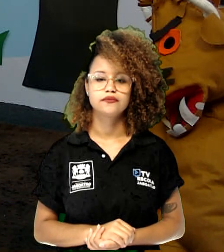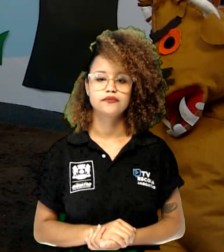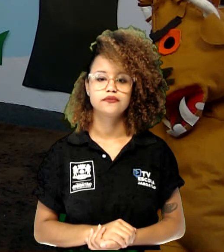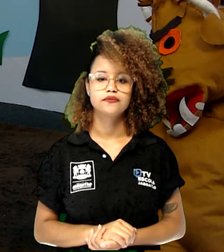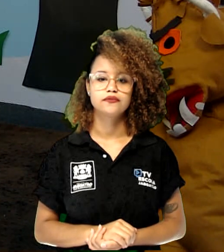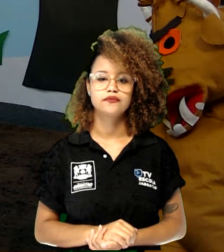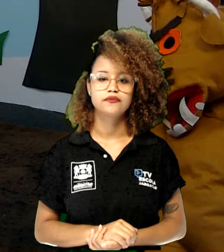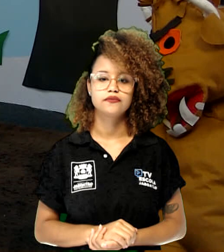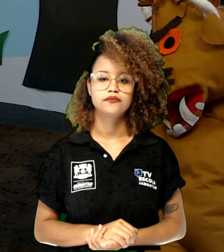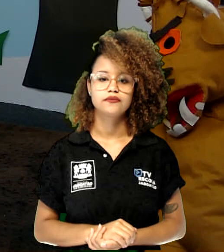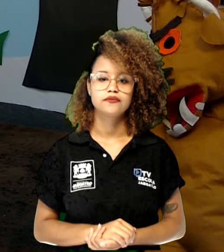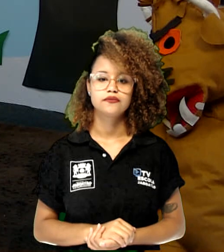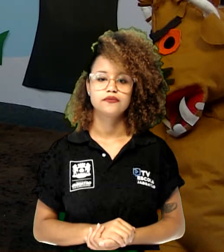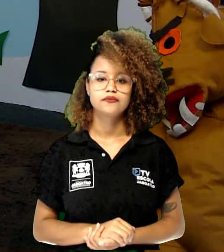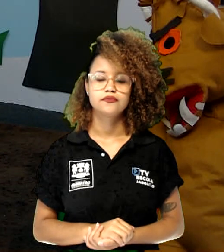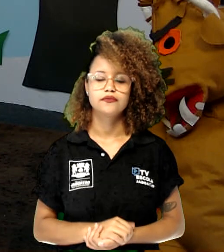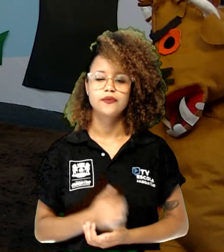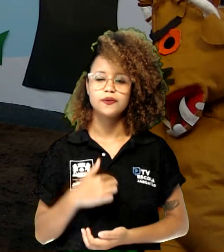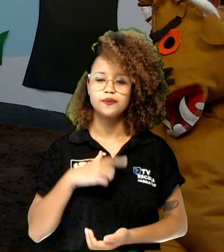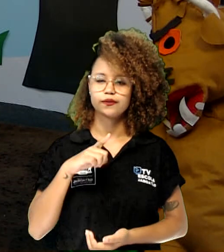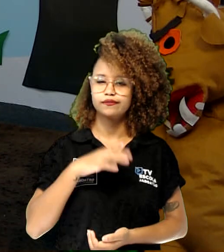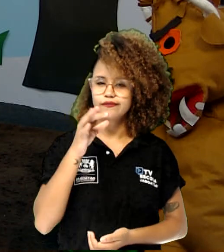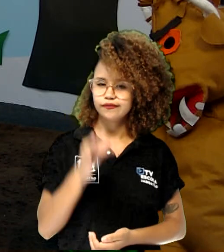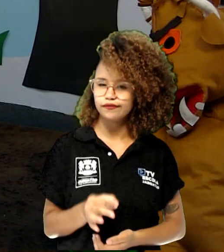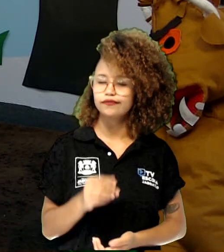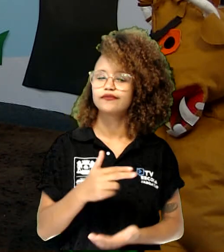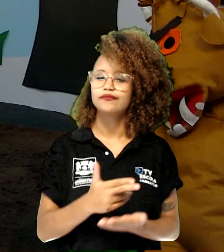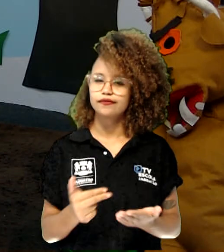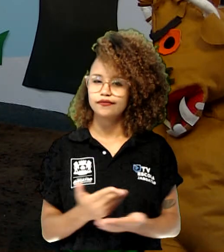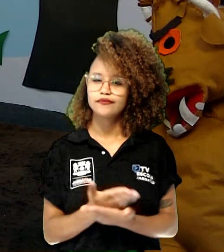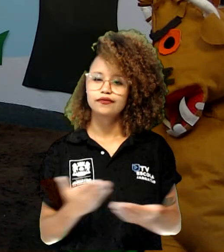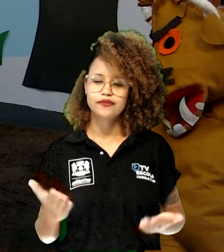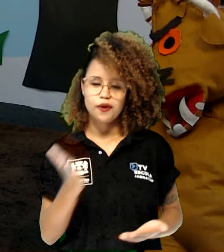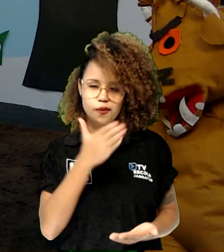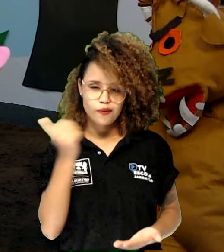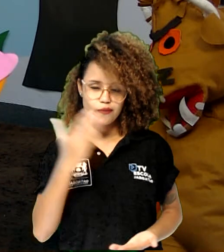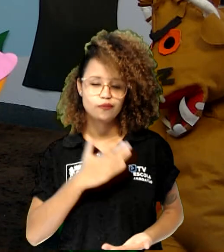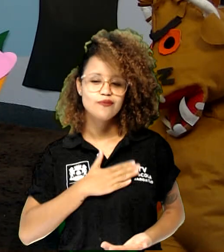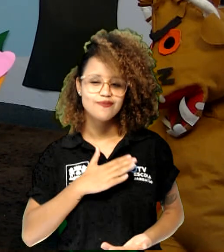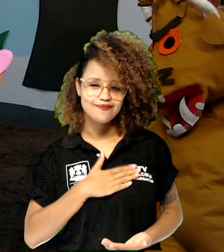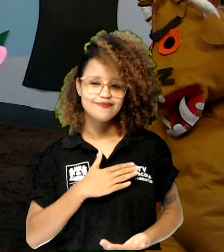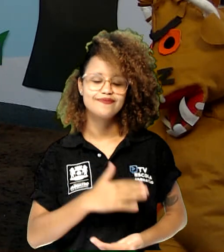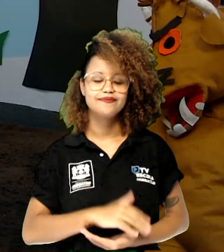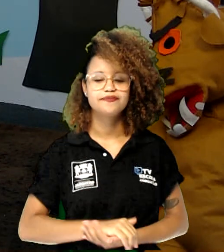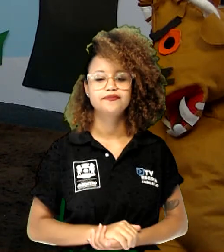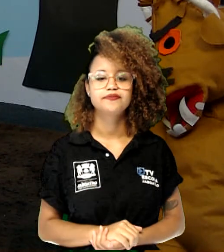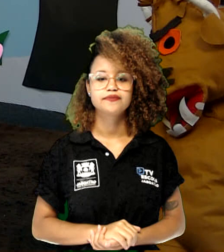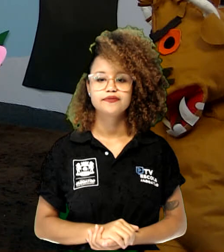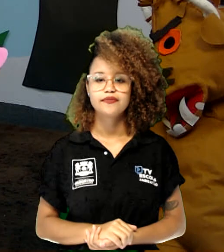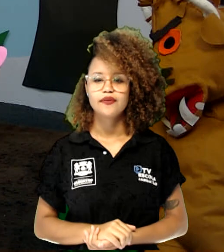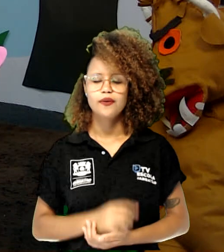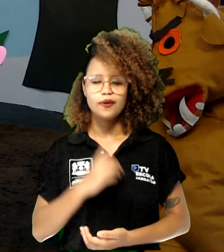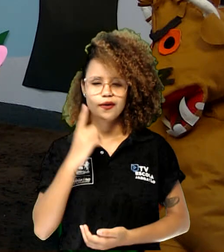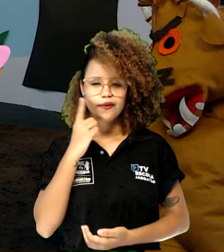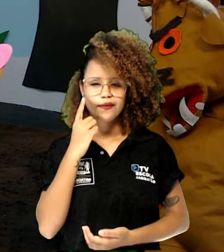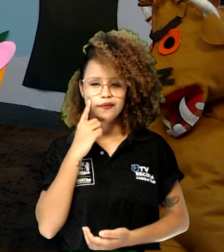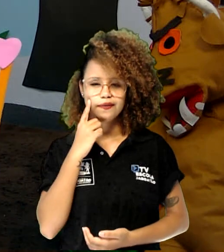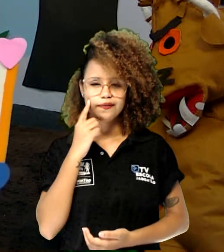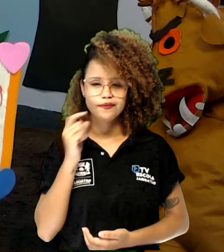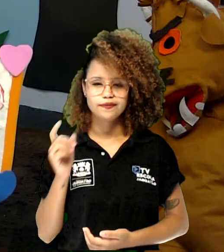olhinhos. Eita, tenho certeza que esse desenho de vocês vai ficar até melhor do que a professora Andresa, não é? Olha aqui a da nossa